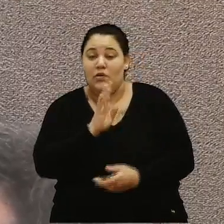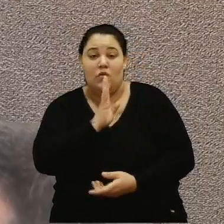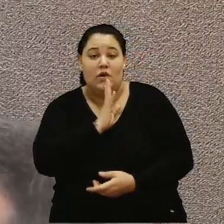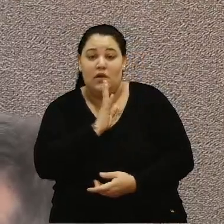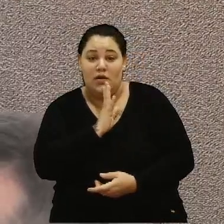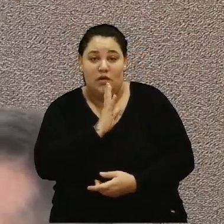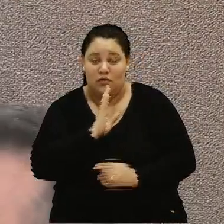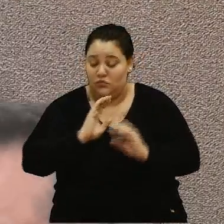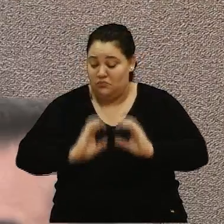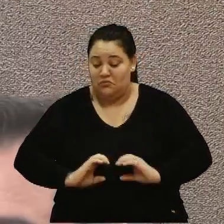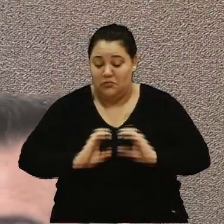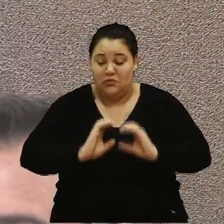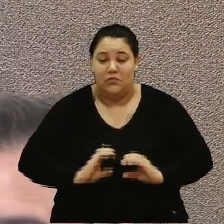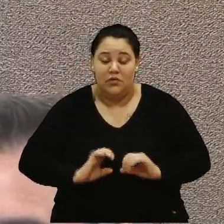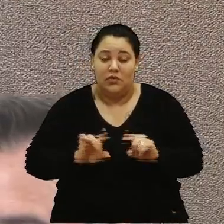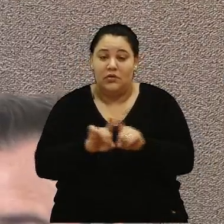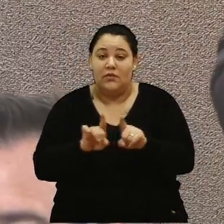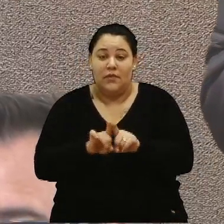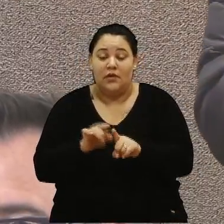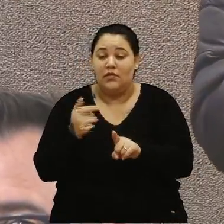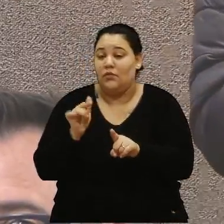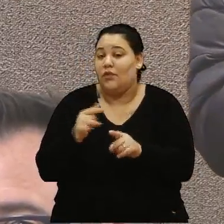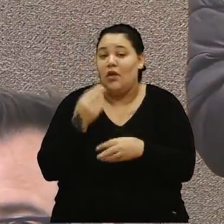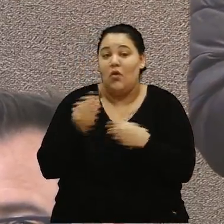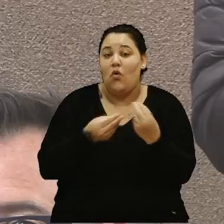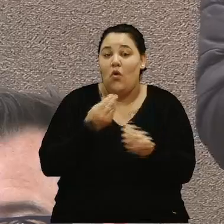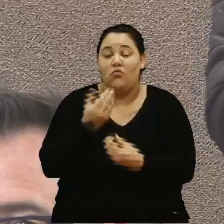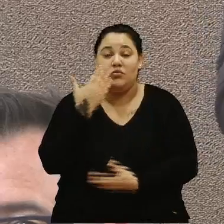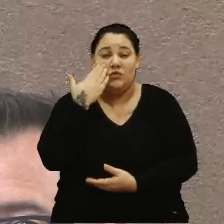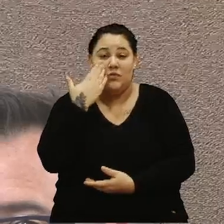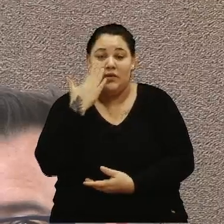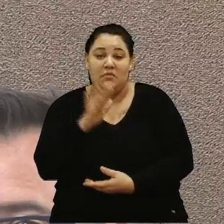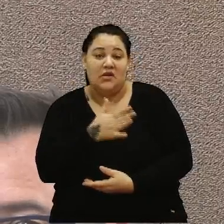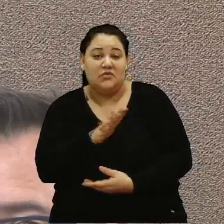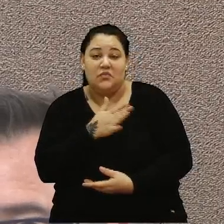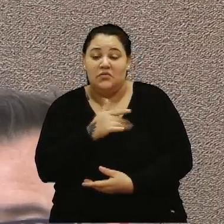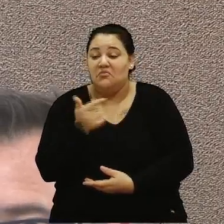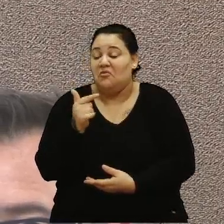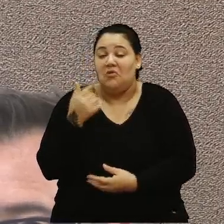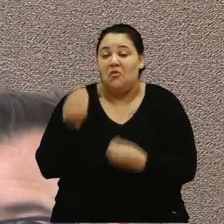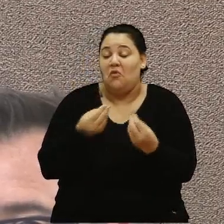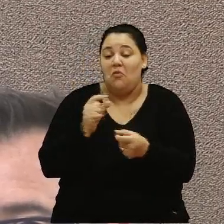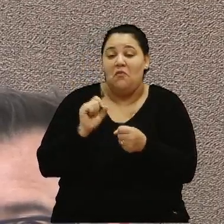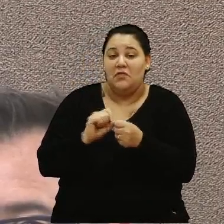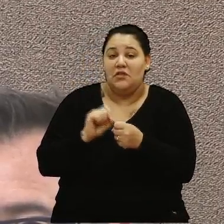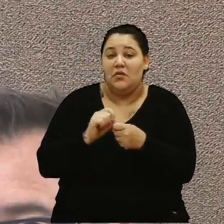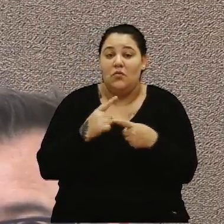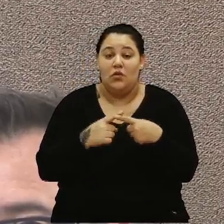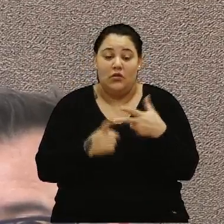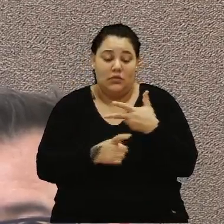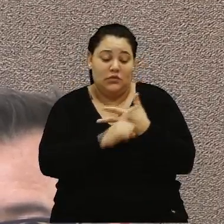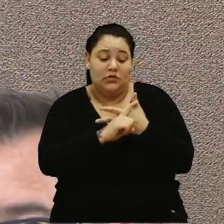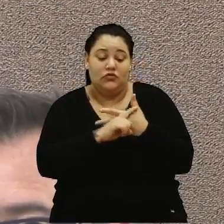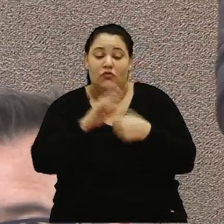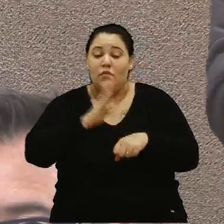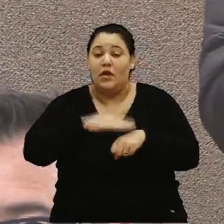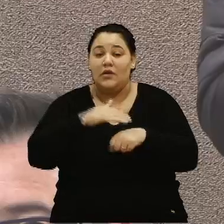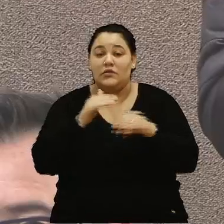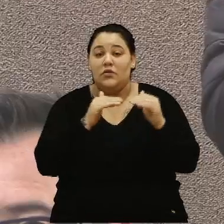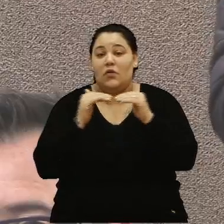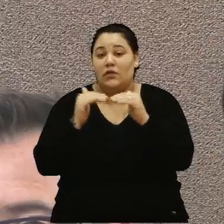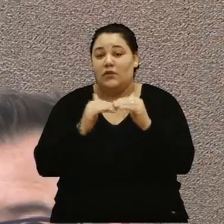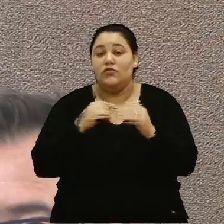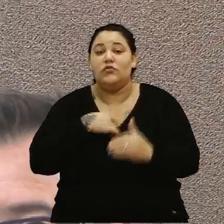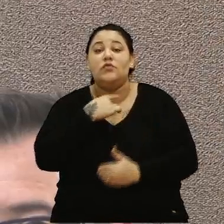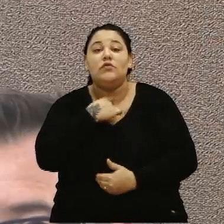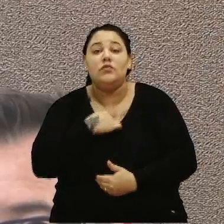uma orientação de não ter condições de indicar mais um membro, não tem o que fazer, porque o executivo tem que ser paritário. Gostei muito da fala